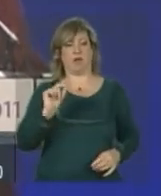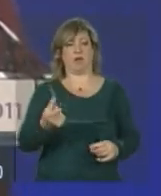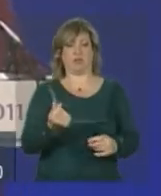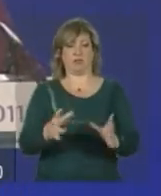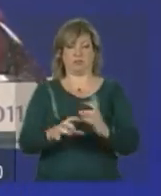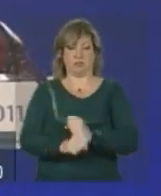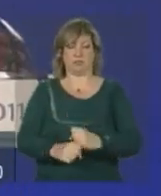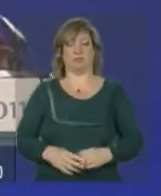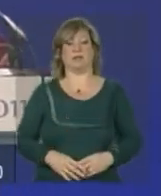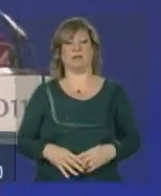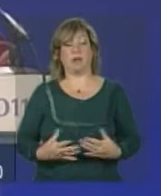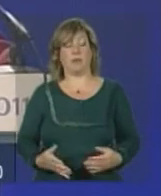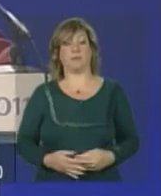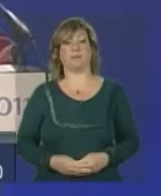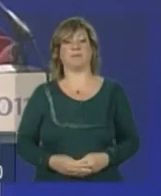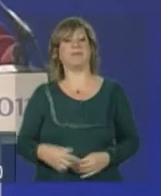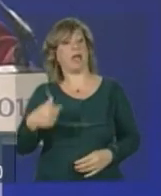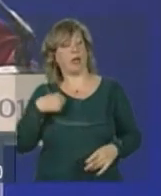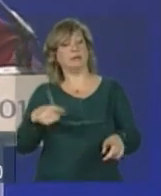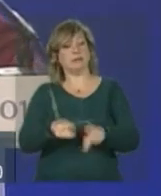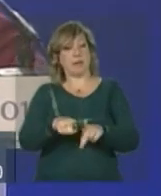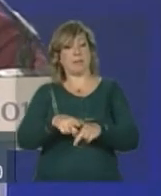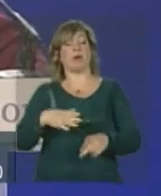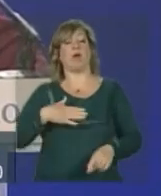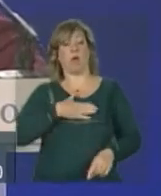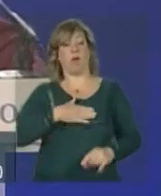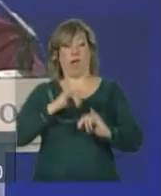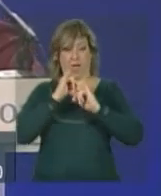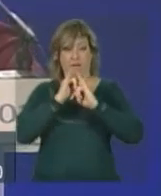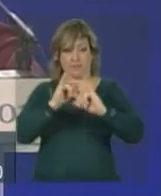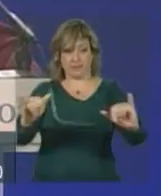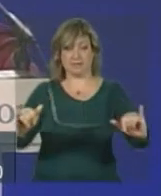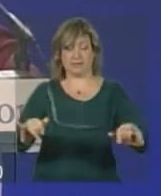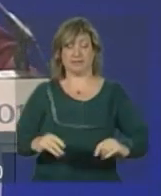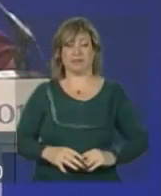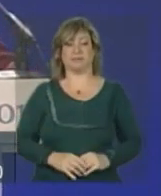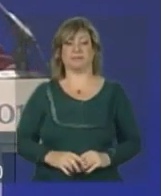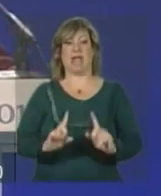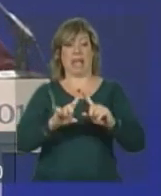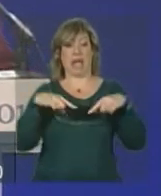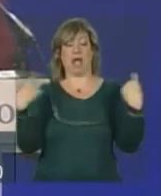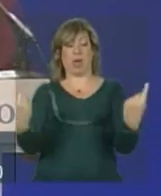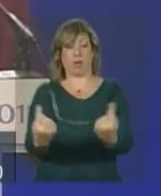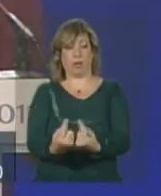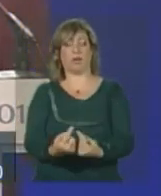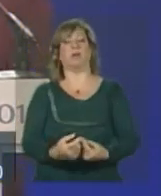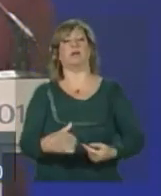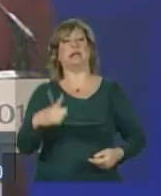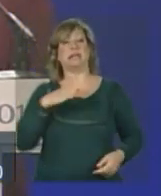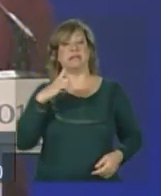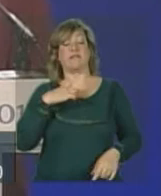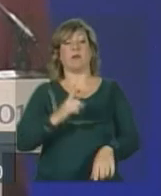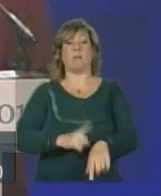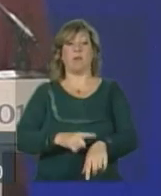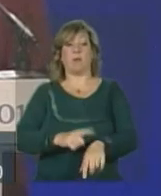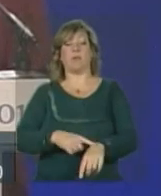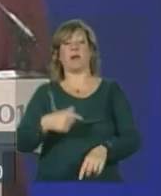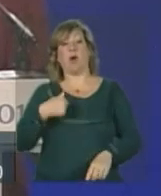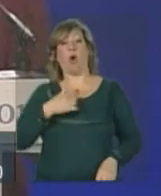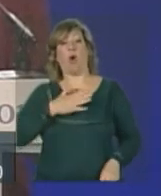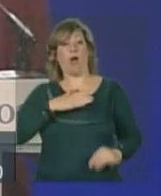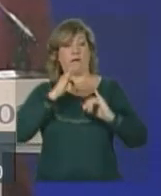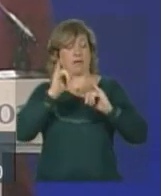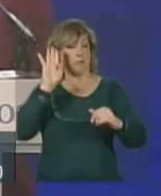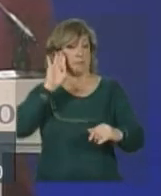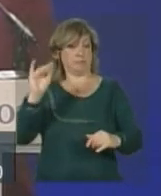Bom, eu também gostaria de dizer que a reunião teve momentos que eu gostaria de